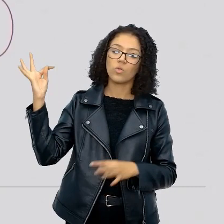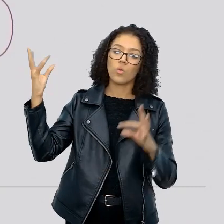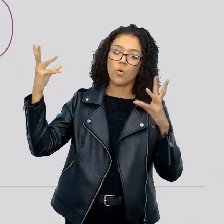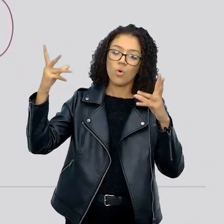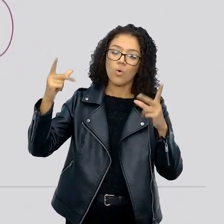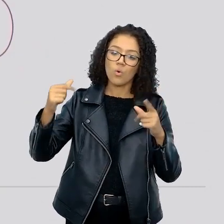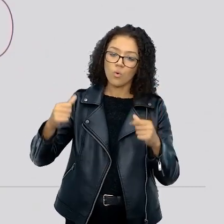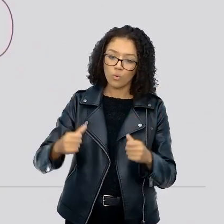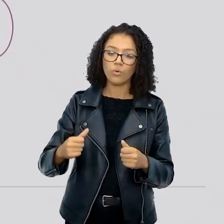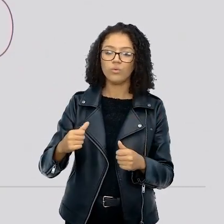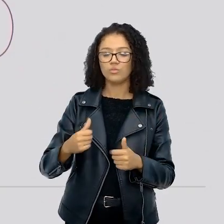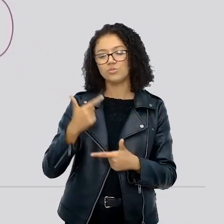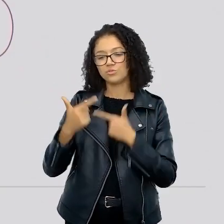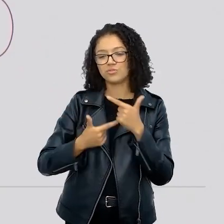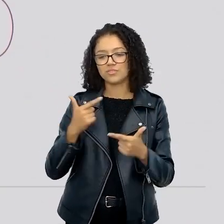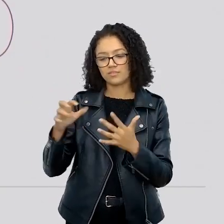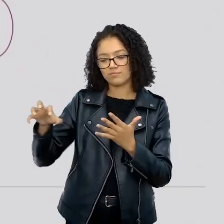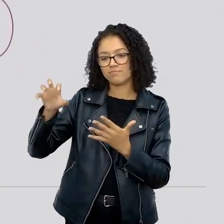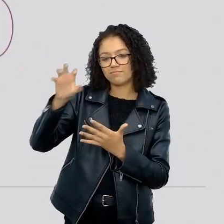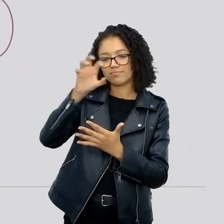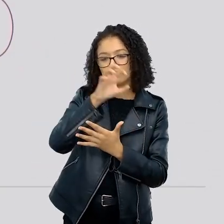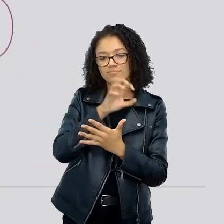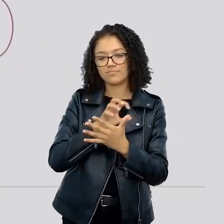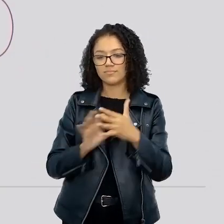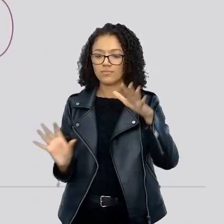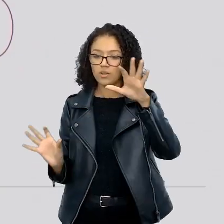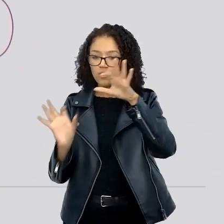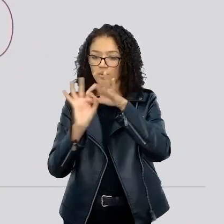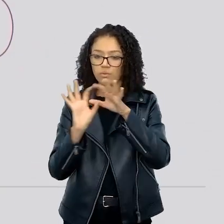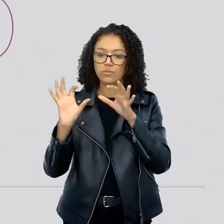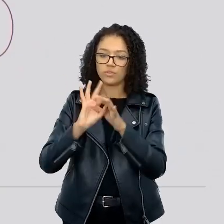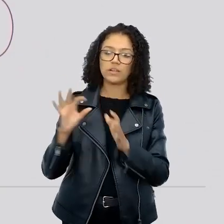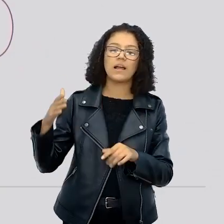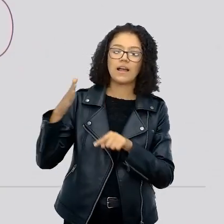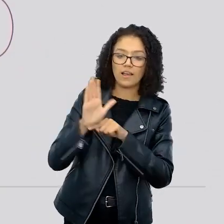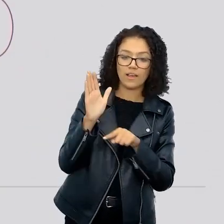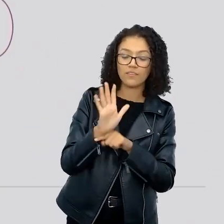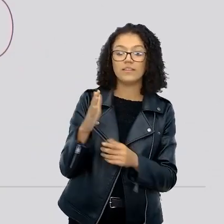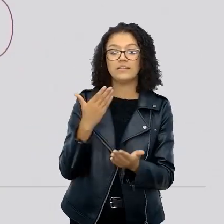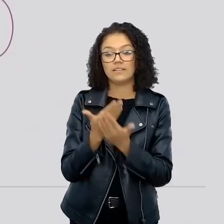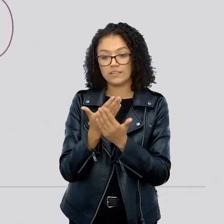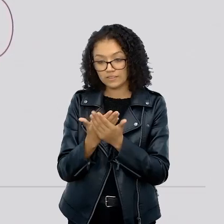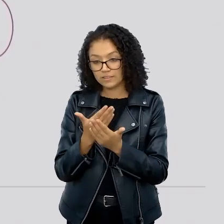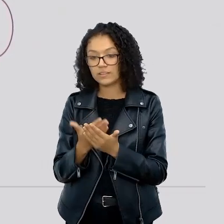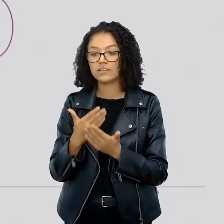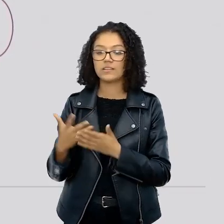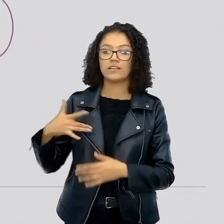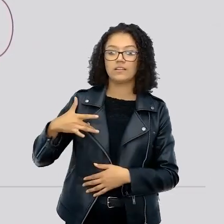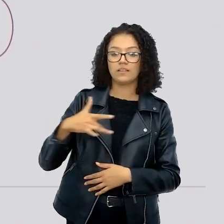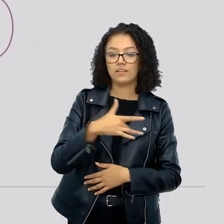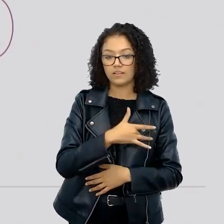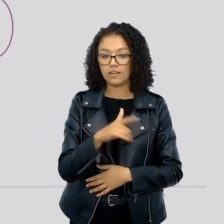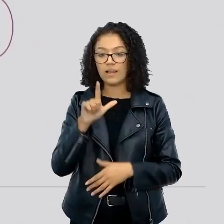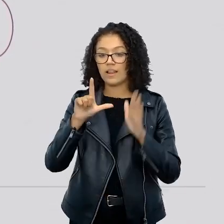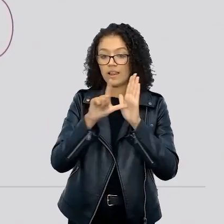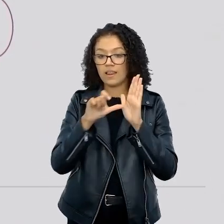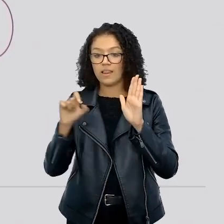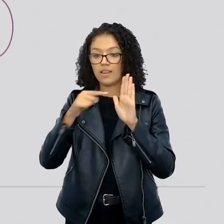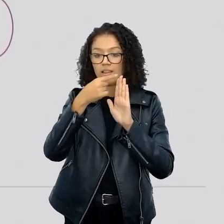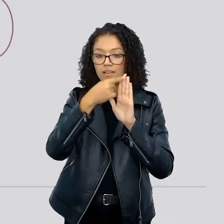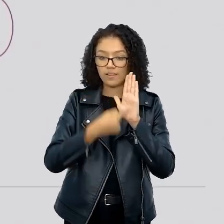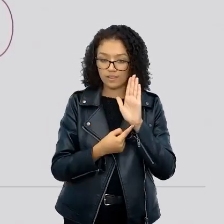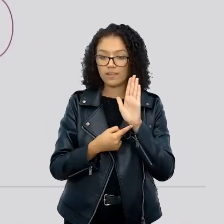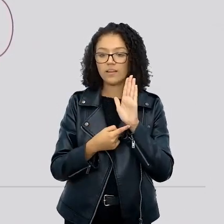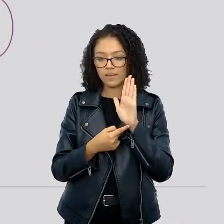os serviços que estão ligadinhos aqui, assistência, saúde, educação, legislativo, que vai ver a